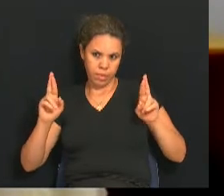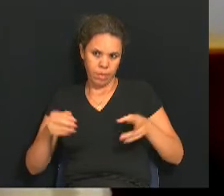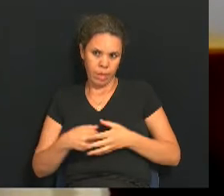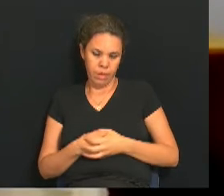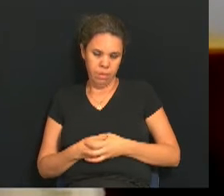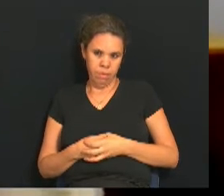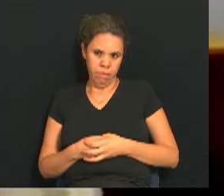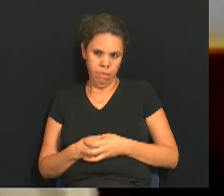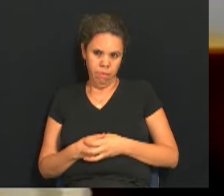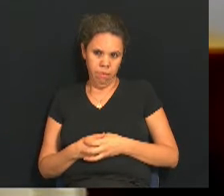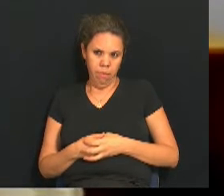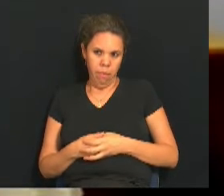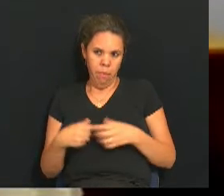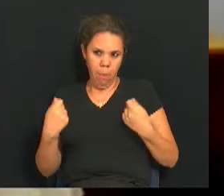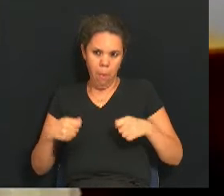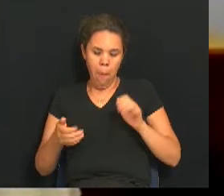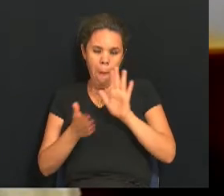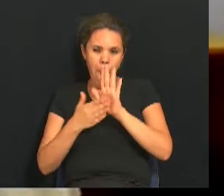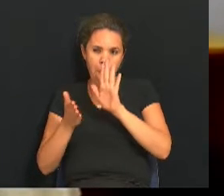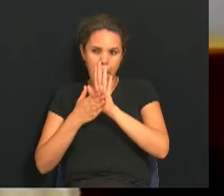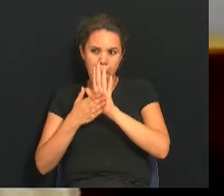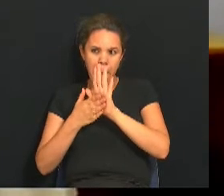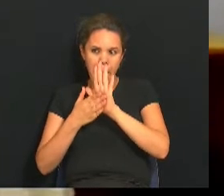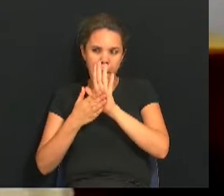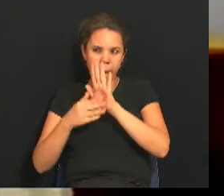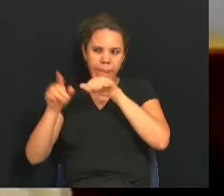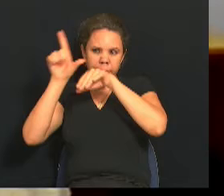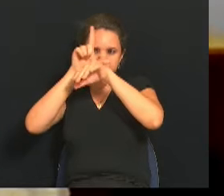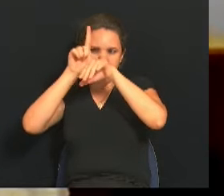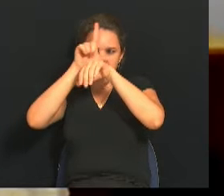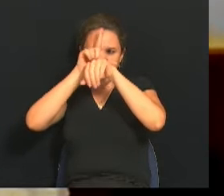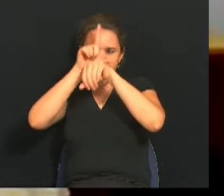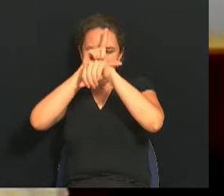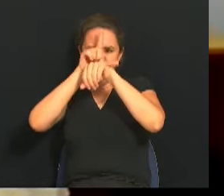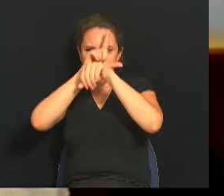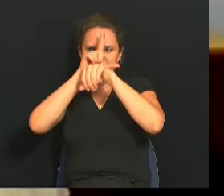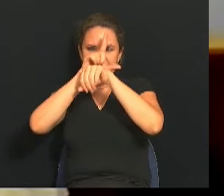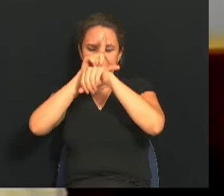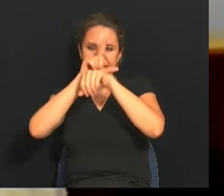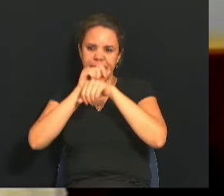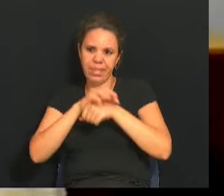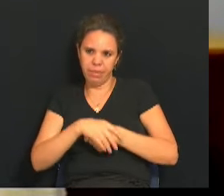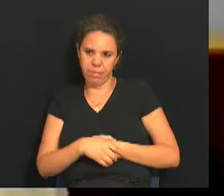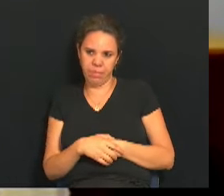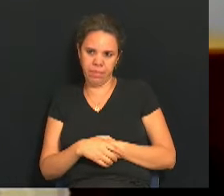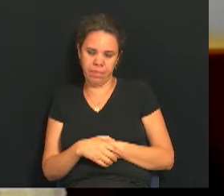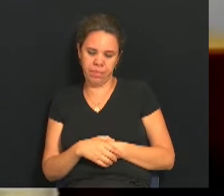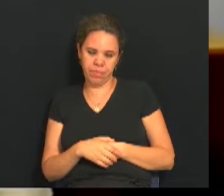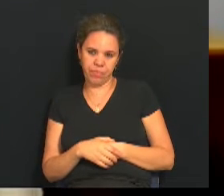que deveria ser proposta a legislação, pelo que ela coloca.